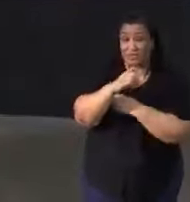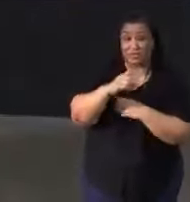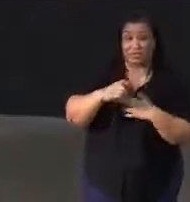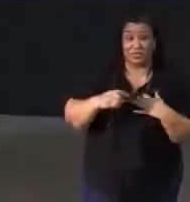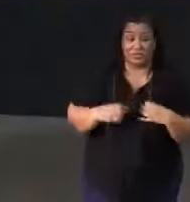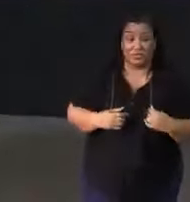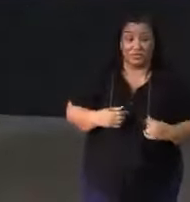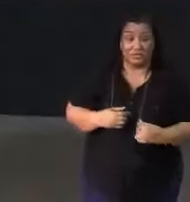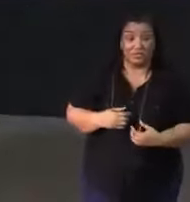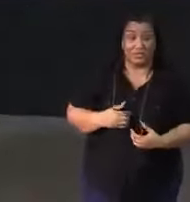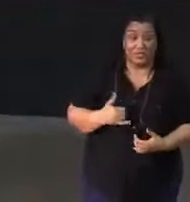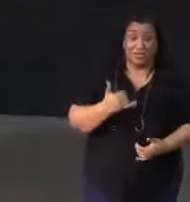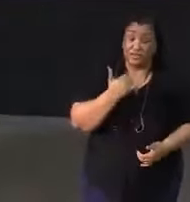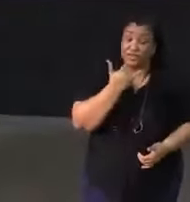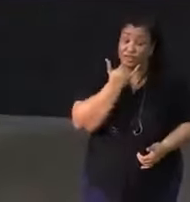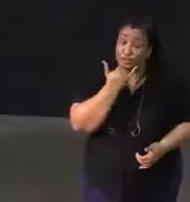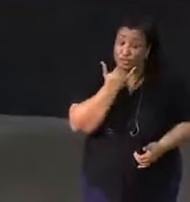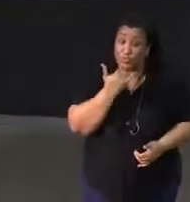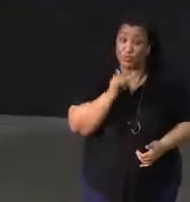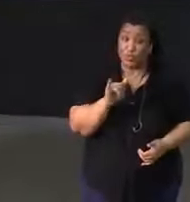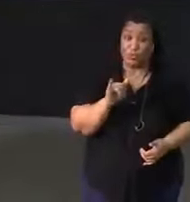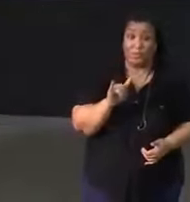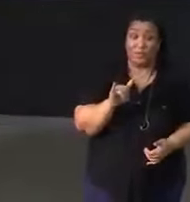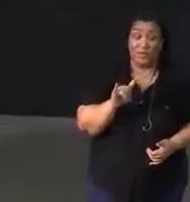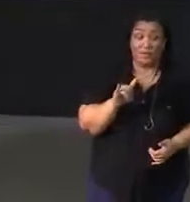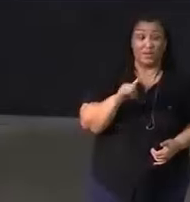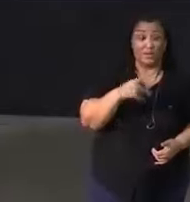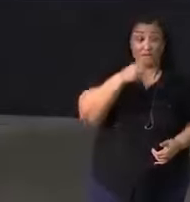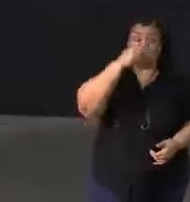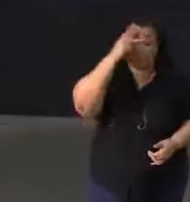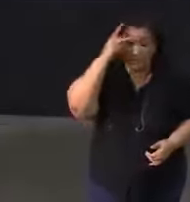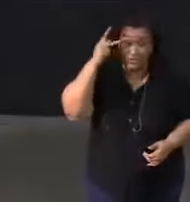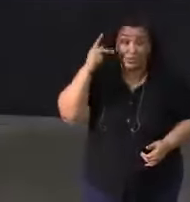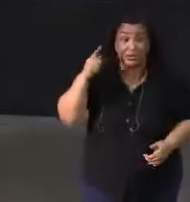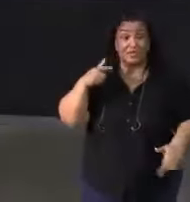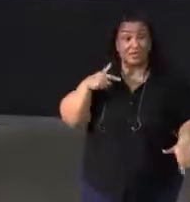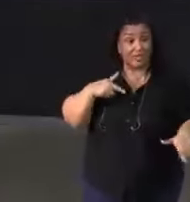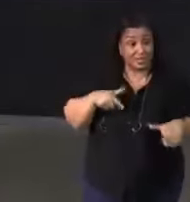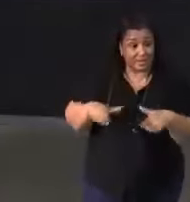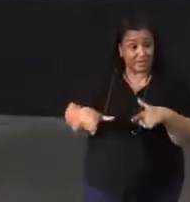que labutam nessa área, mas é